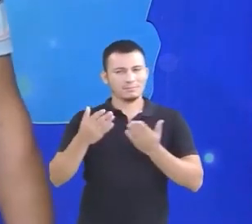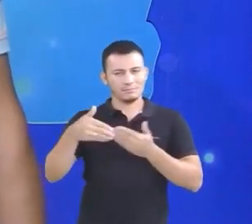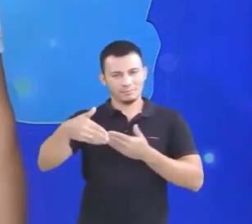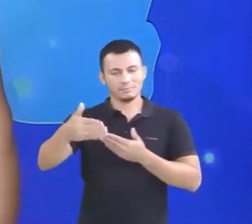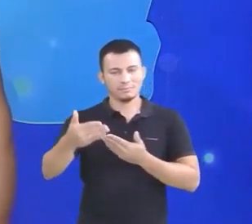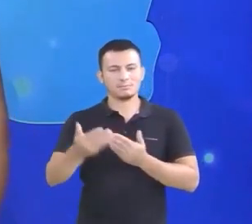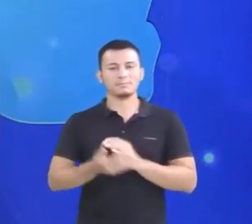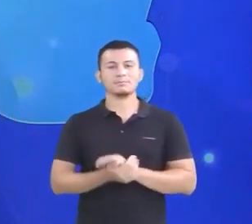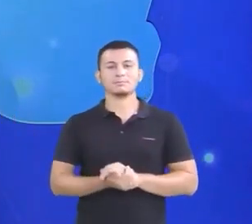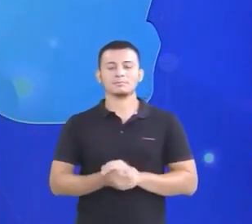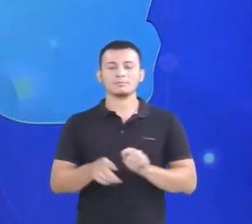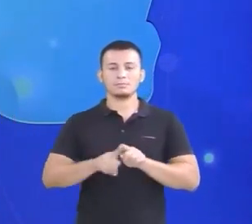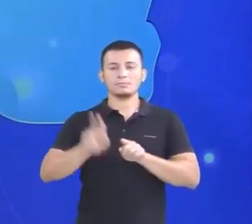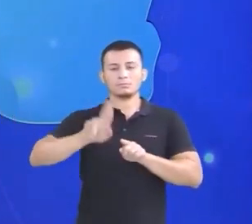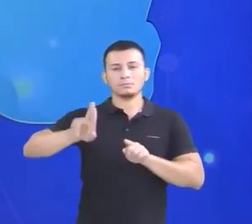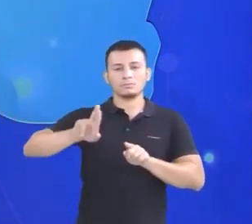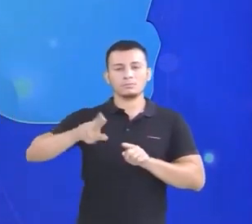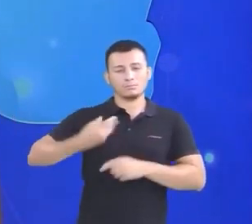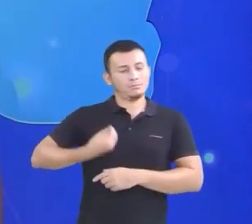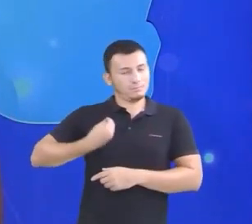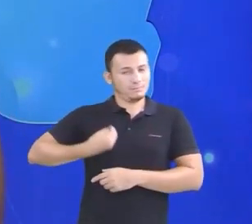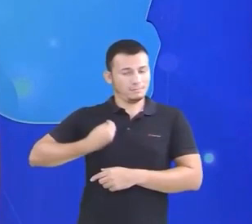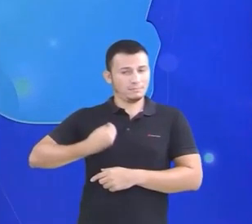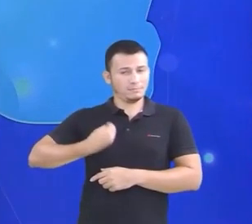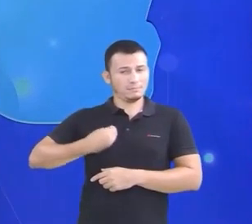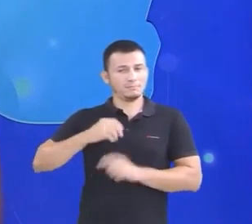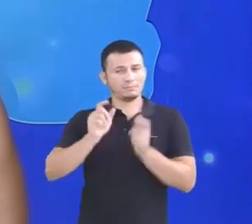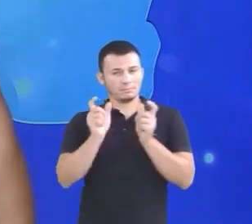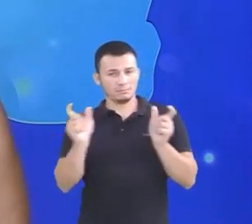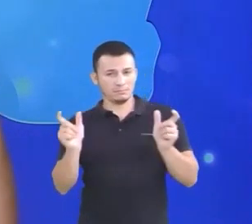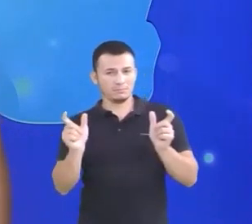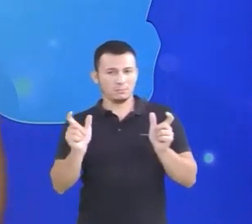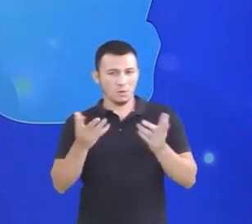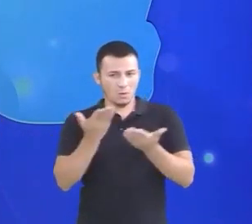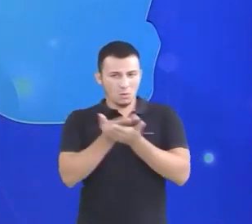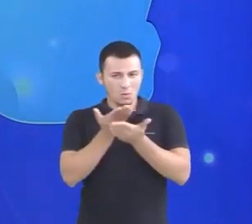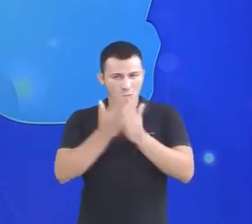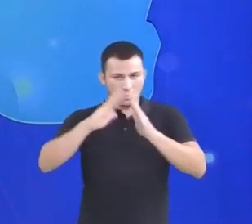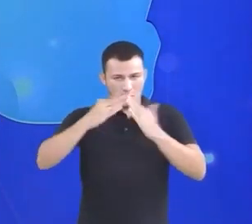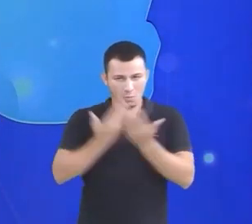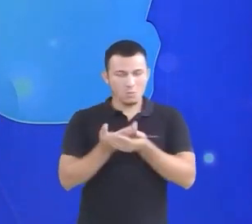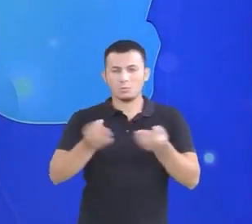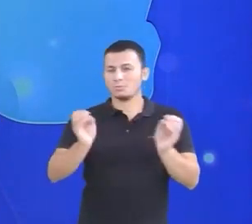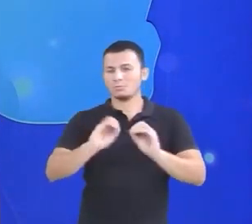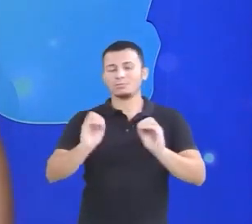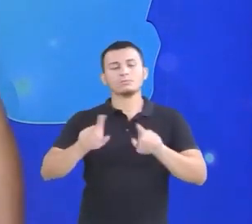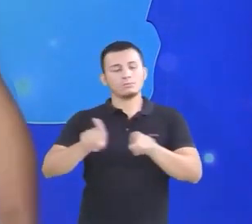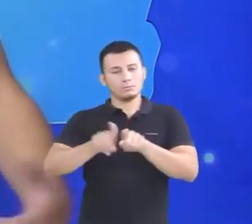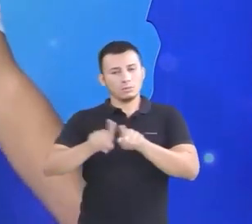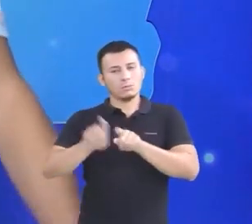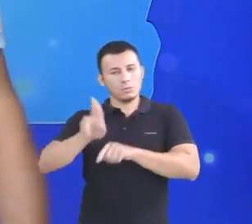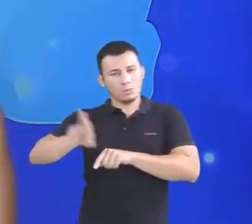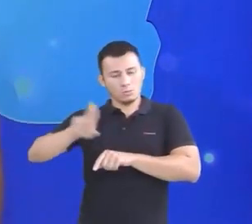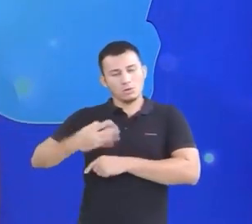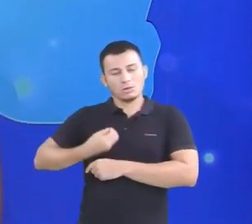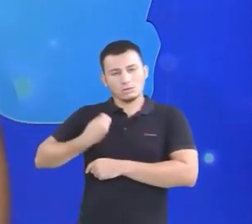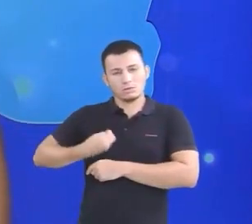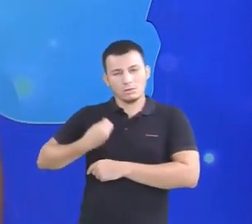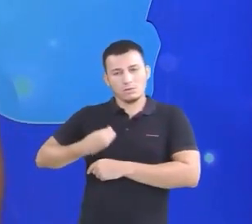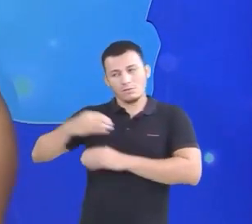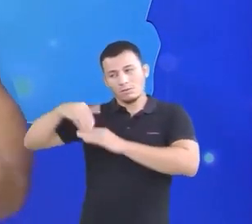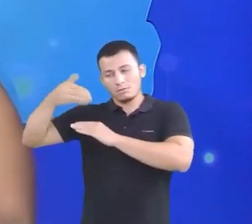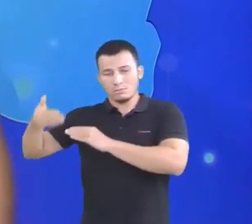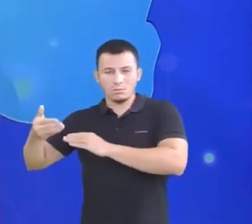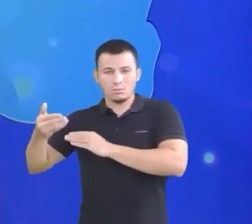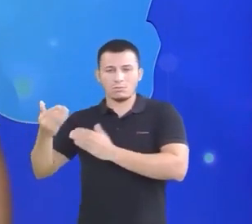aulas, usar na nossa vida também. Esses conteúdos a gente não usa só na escola, isso a gente vai usar também quando a gente estiver fora da